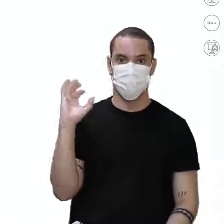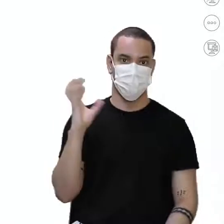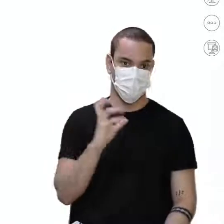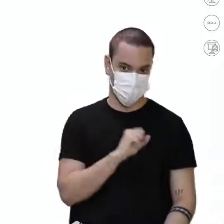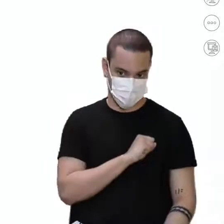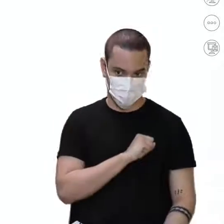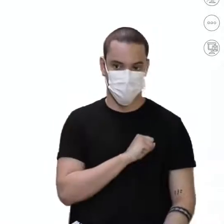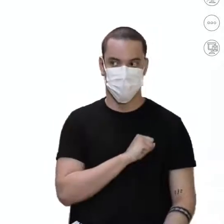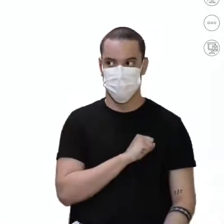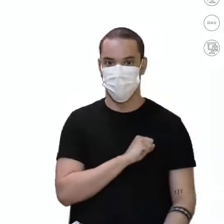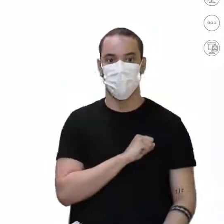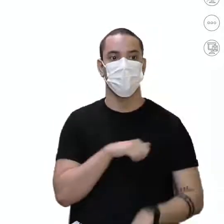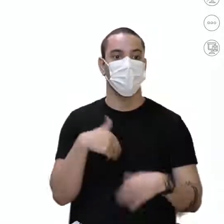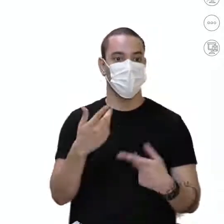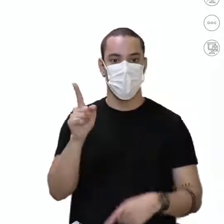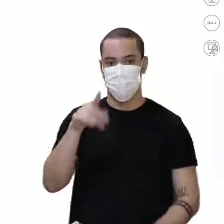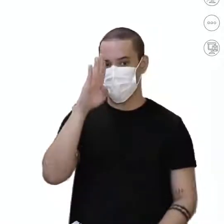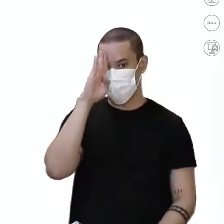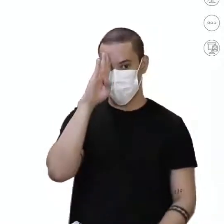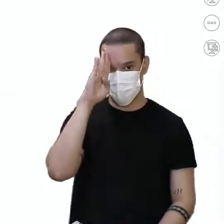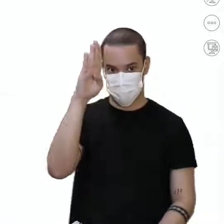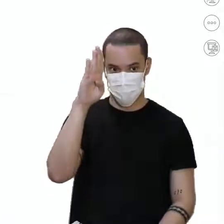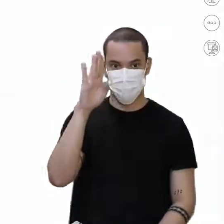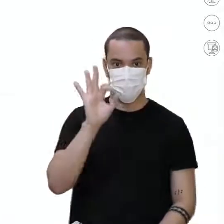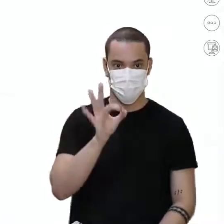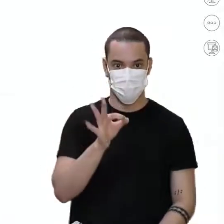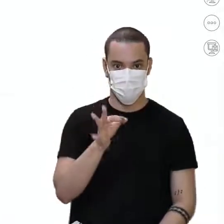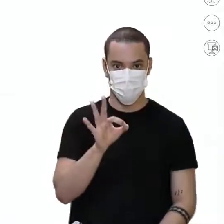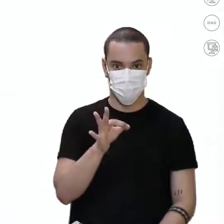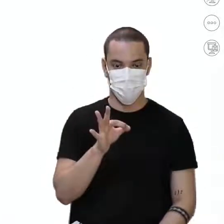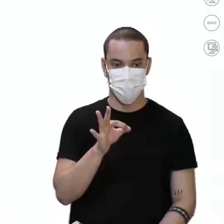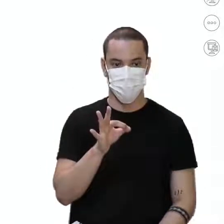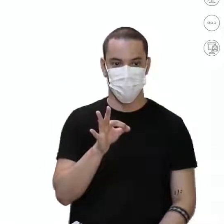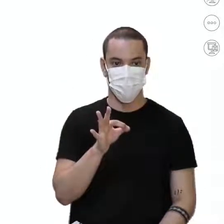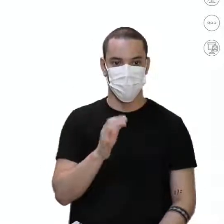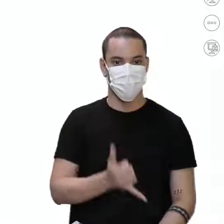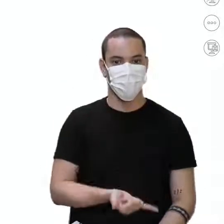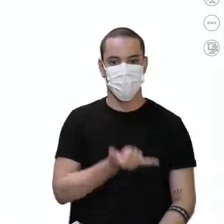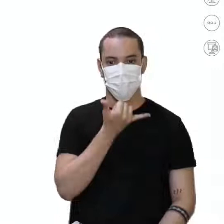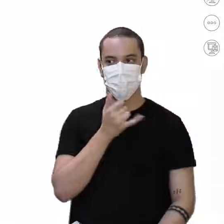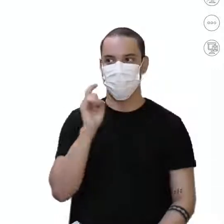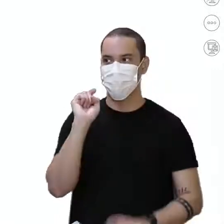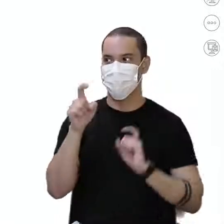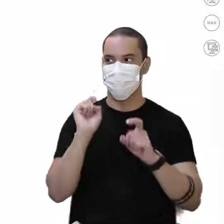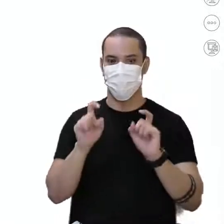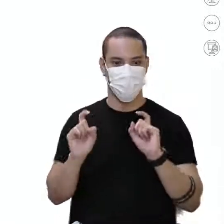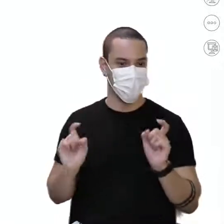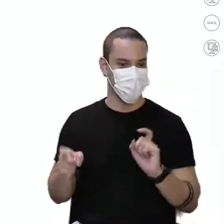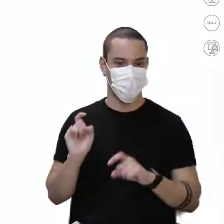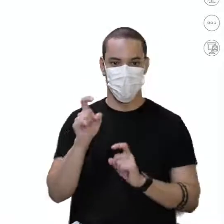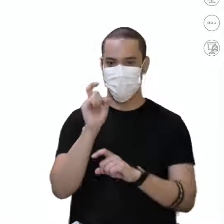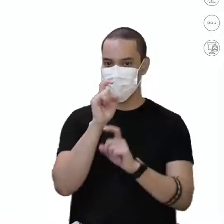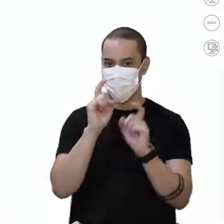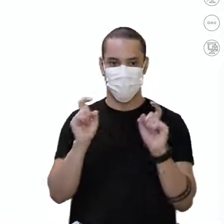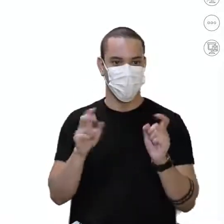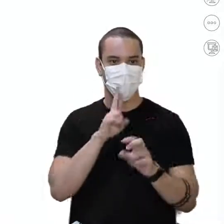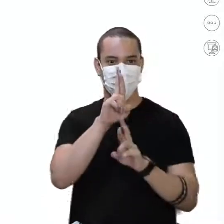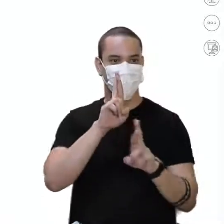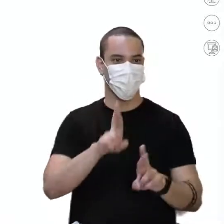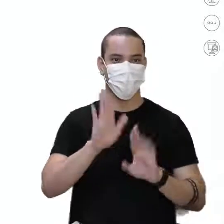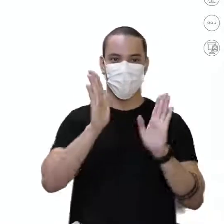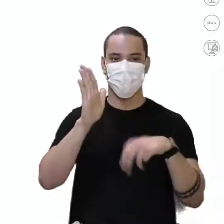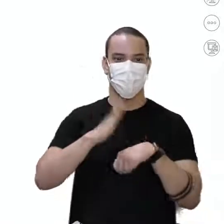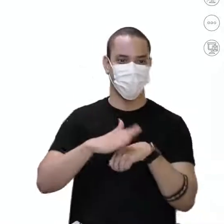ele comanda aqui a situação, correto? Gente, eu nem estou mexendo nesse computador e ele está dando a